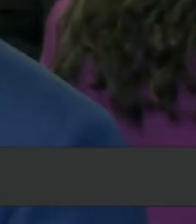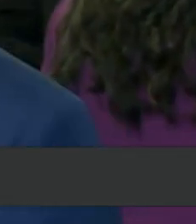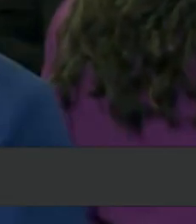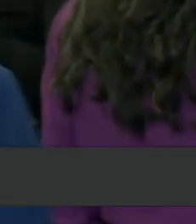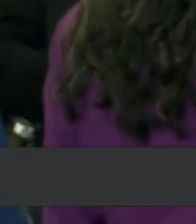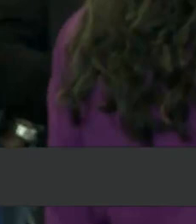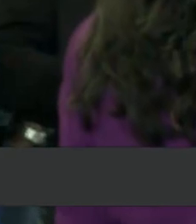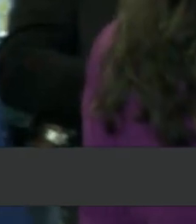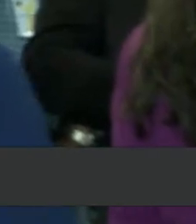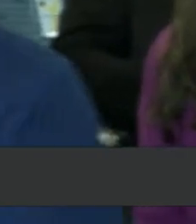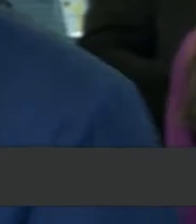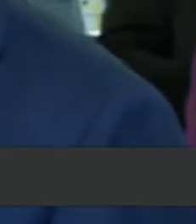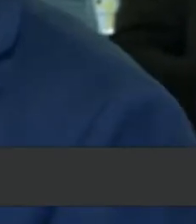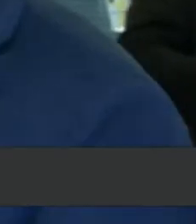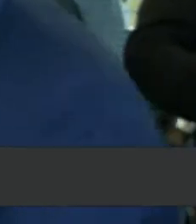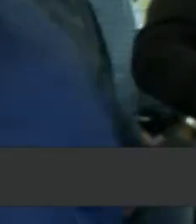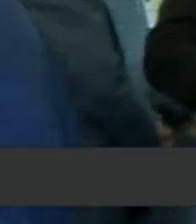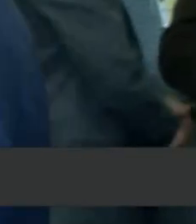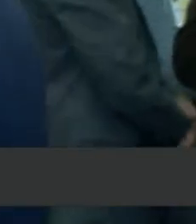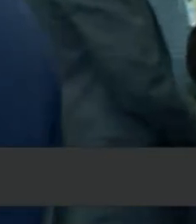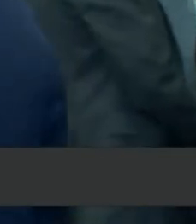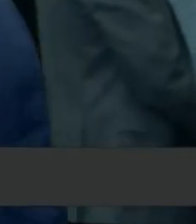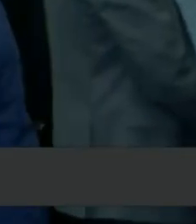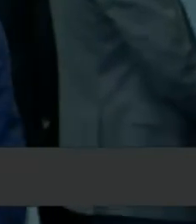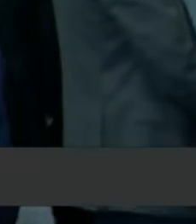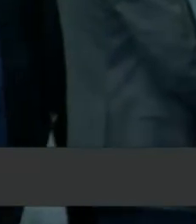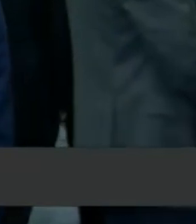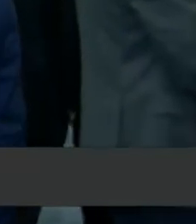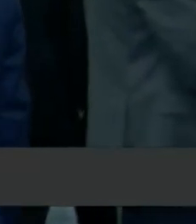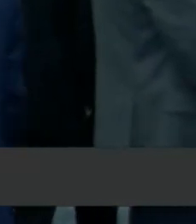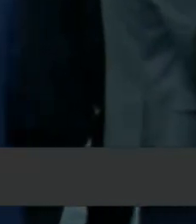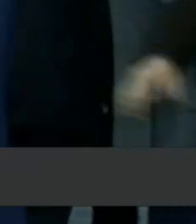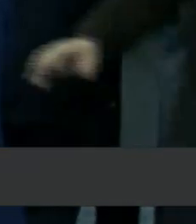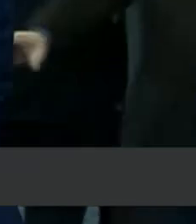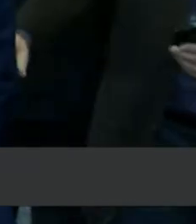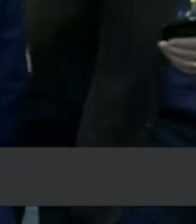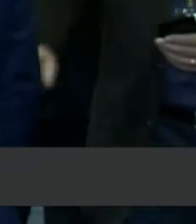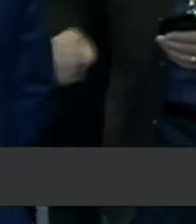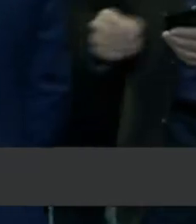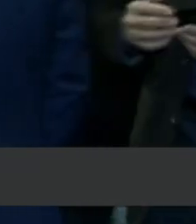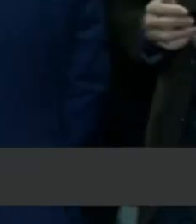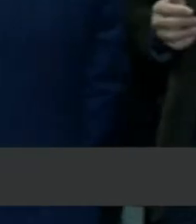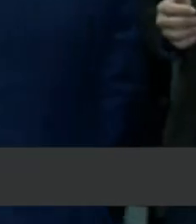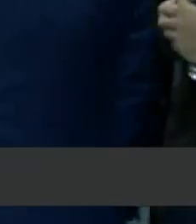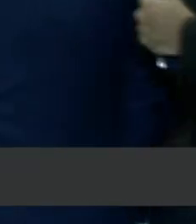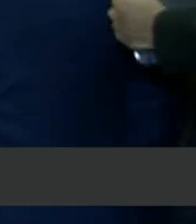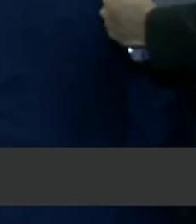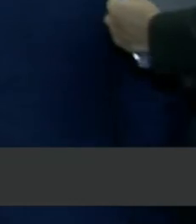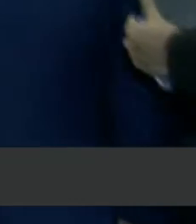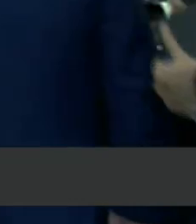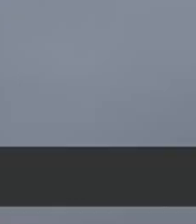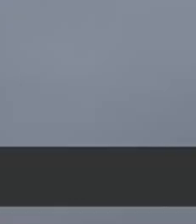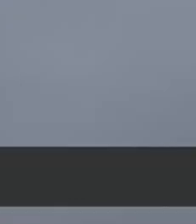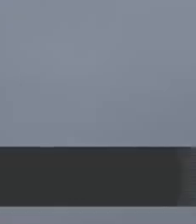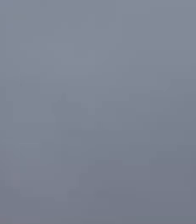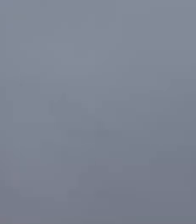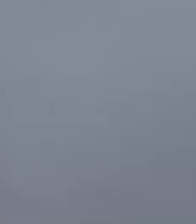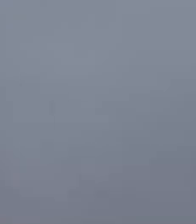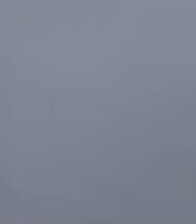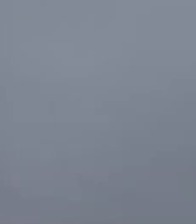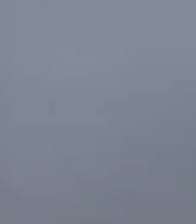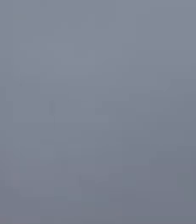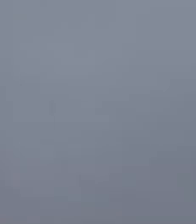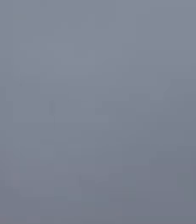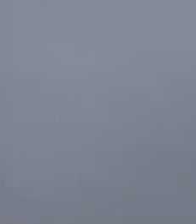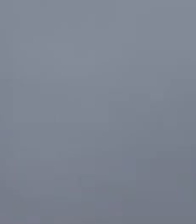Muito obrigada, ministro. Renata, esse foi o ministro da Agricultura, Blairo Maggi. Volto com você no estúdio. Obrigada, Gabriela,